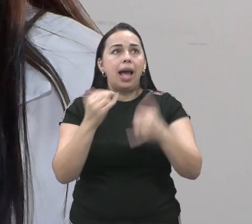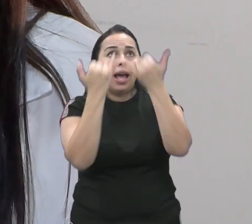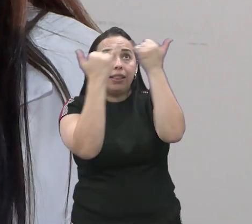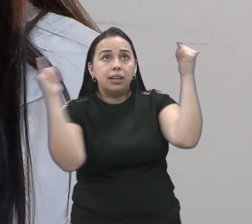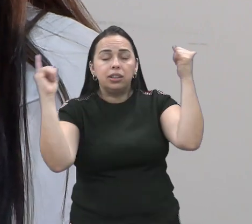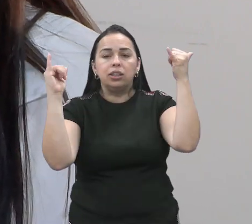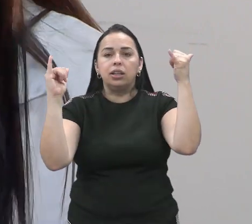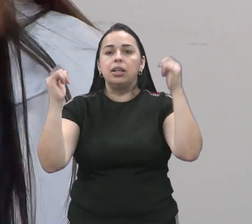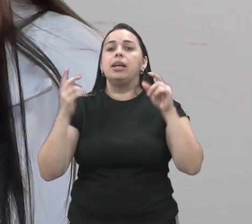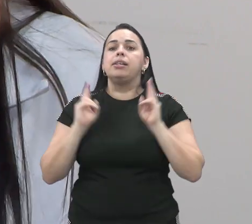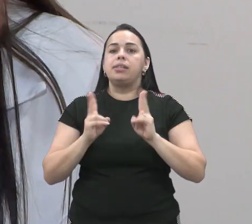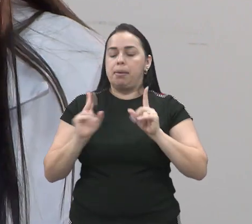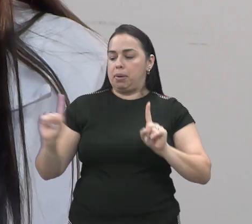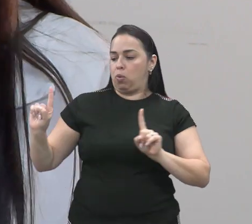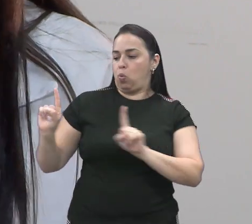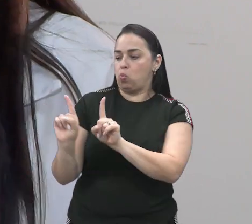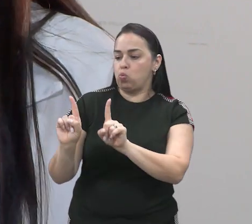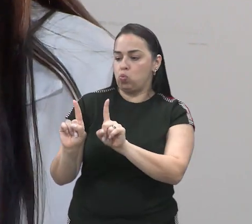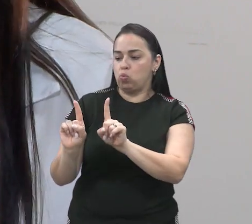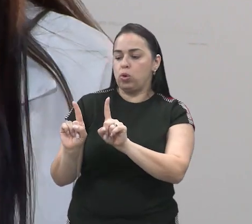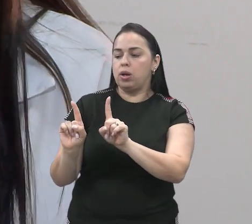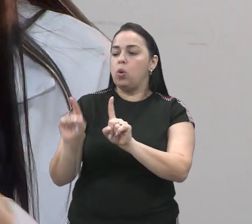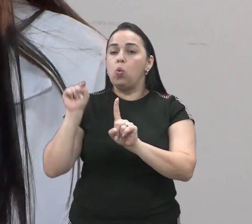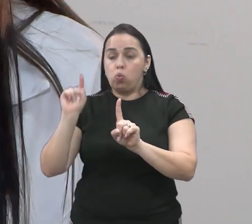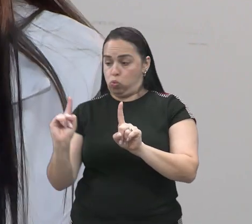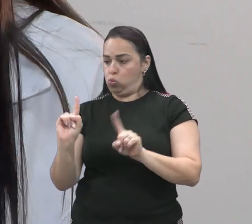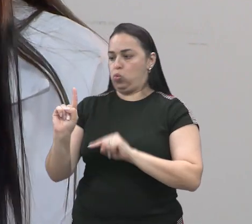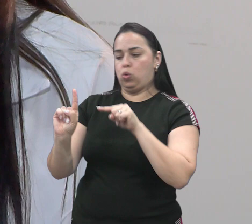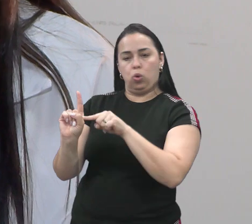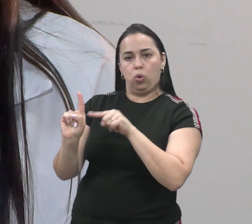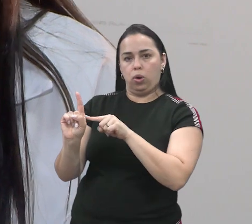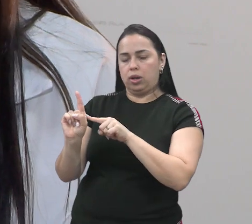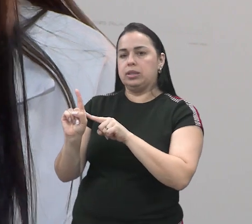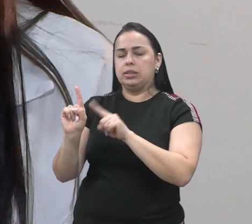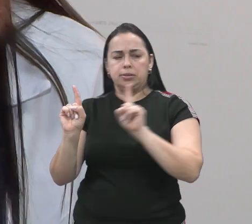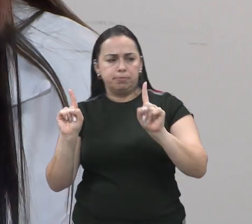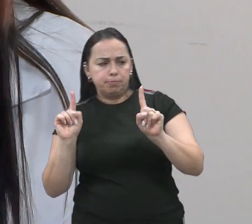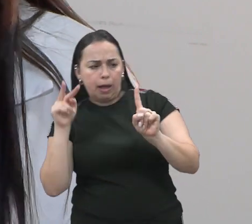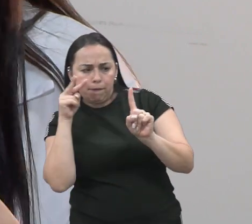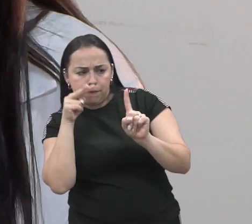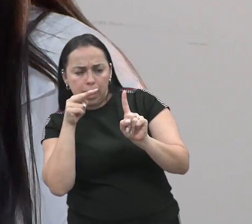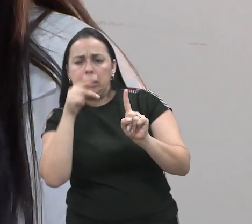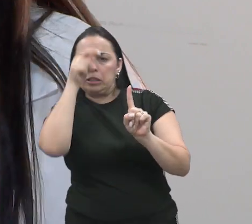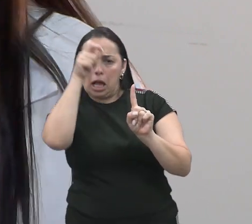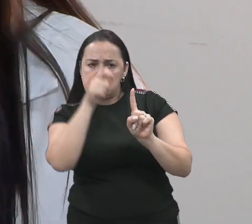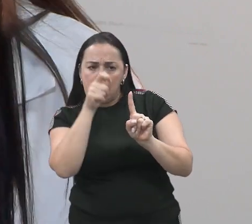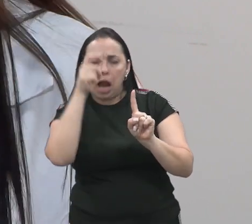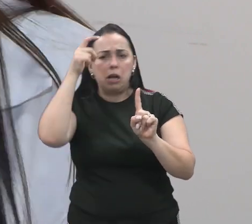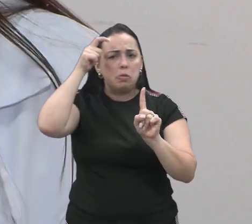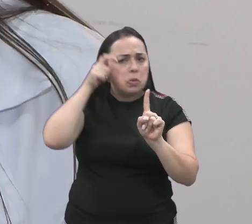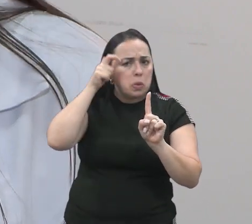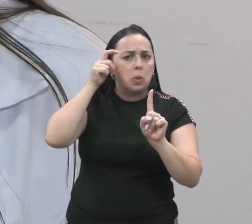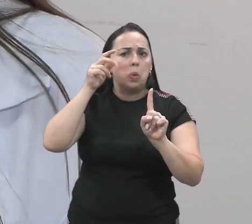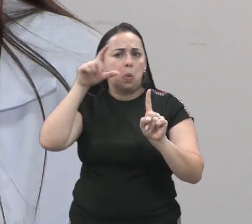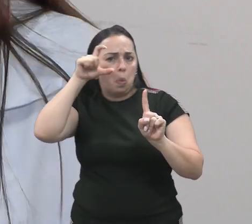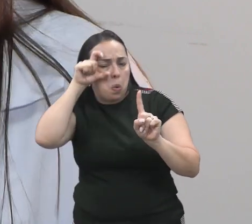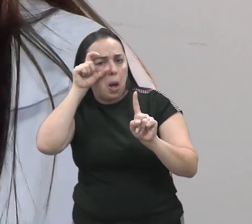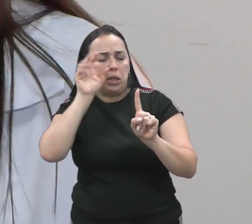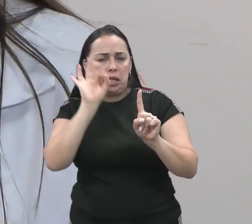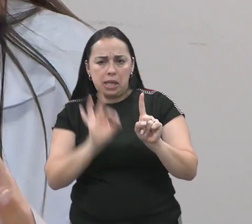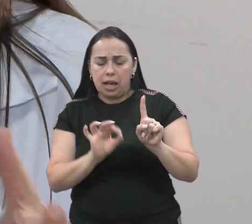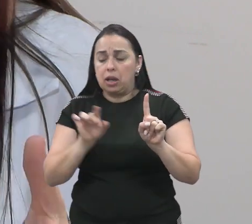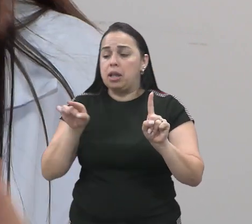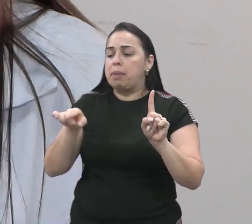gente pede para que os trabalhadores trabalhem em dupla, para que um consiga checar efetivamente se estão com os EPIs, se estão no momento certo, se foi desligado